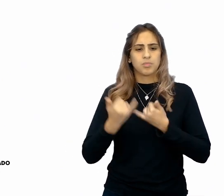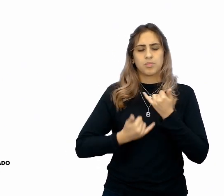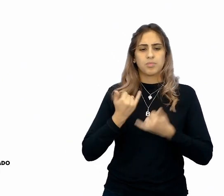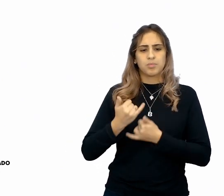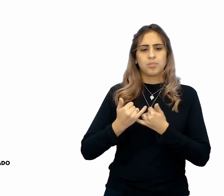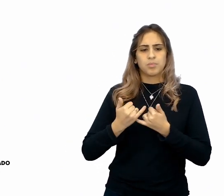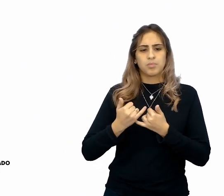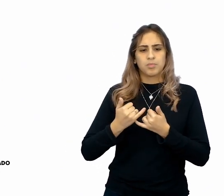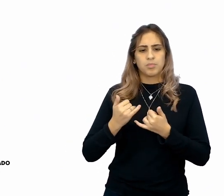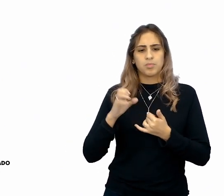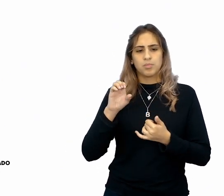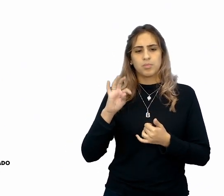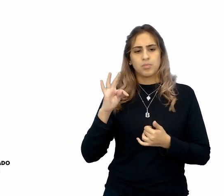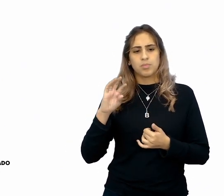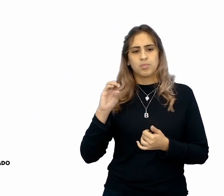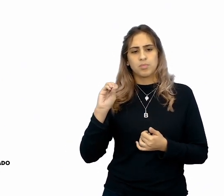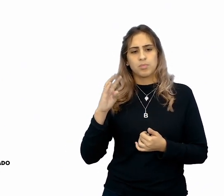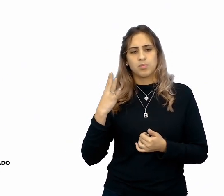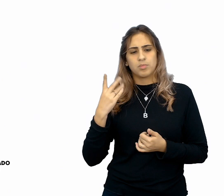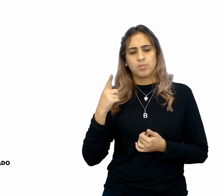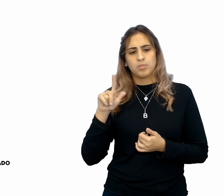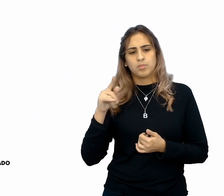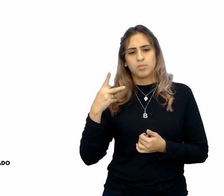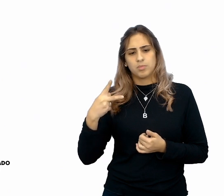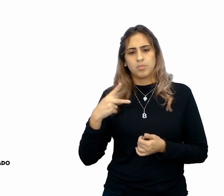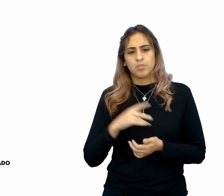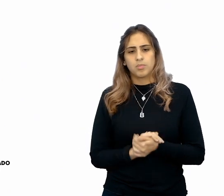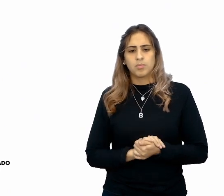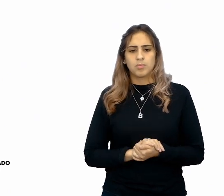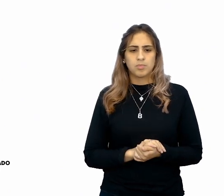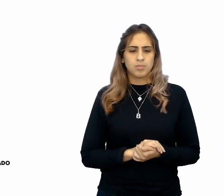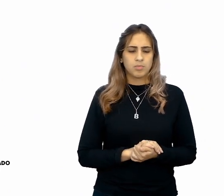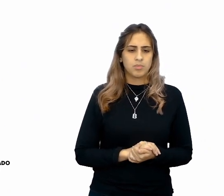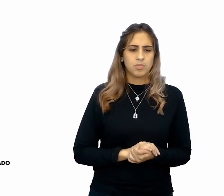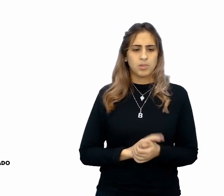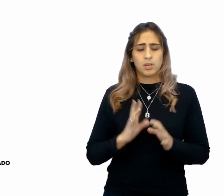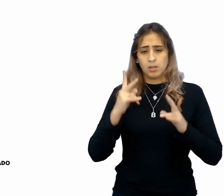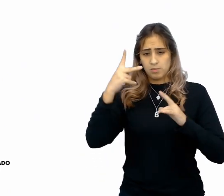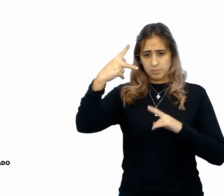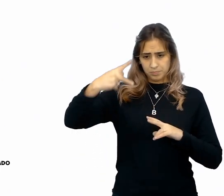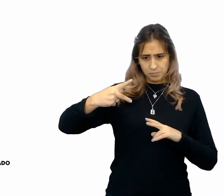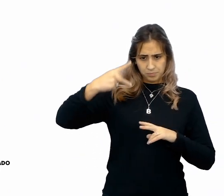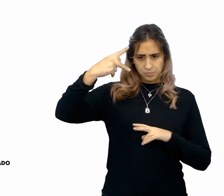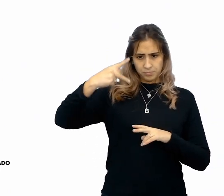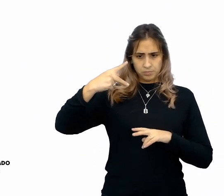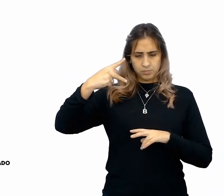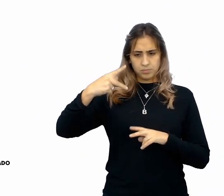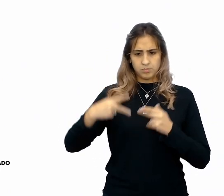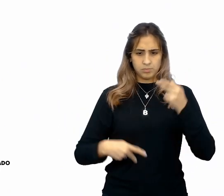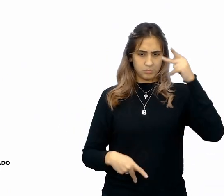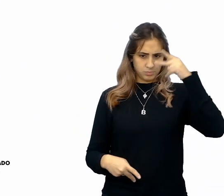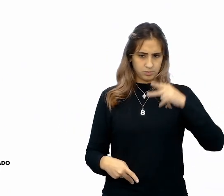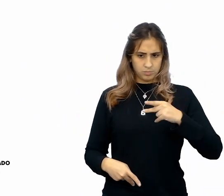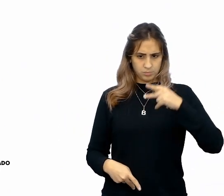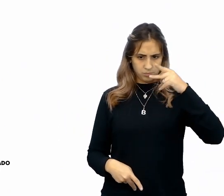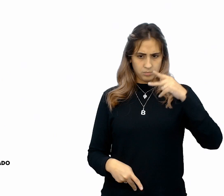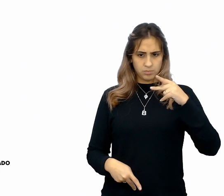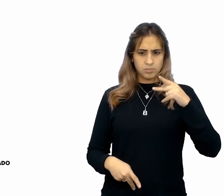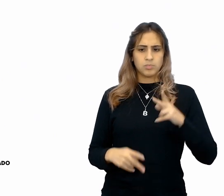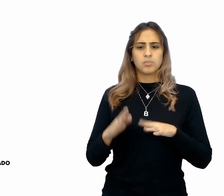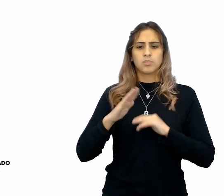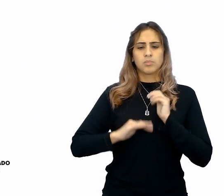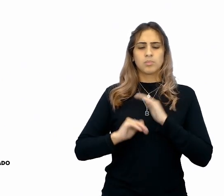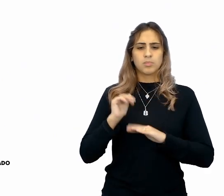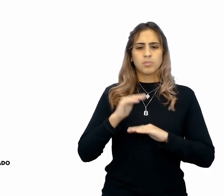na EF04 LP13, tá? Então, essas duas habilidades aqui, elas também estão